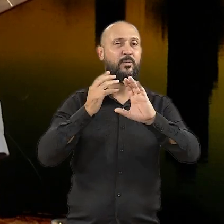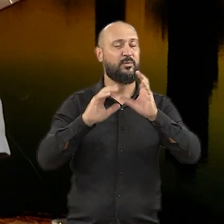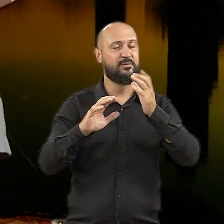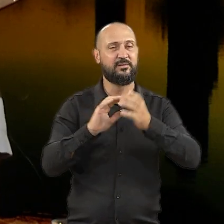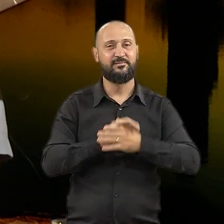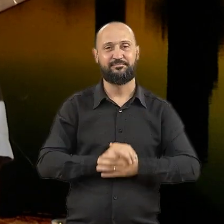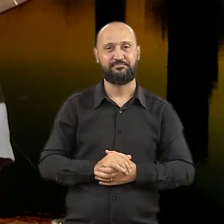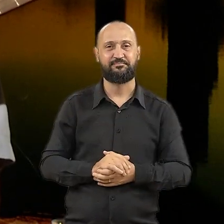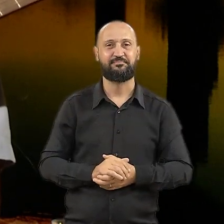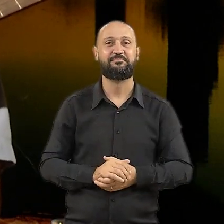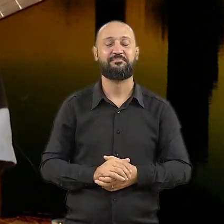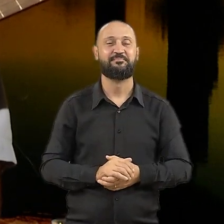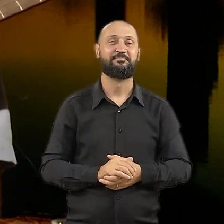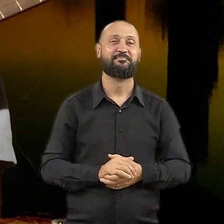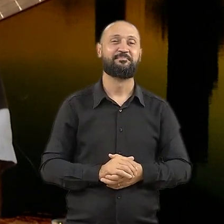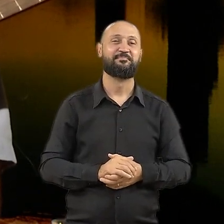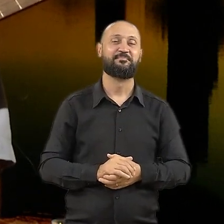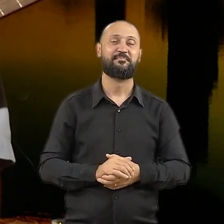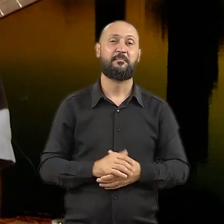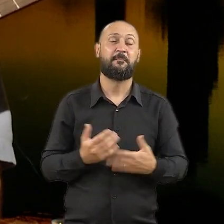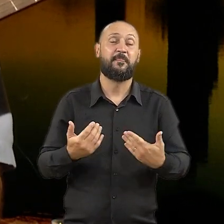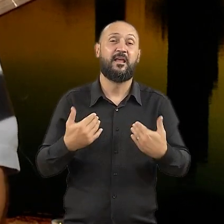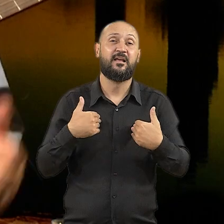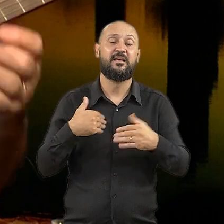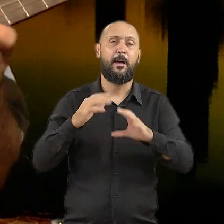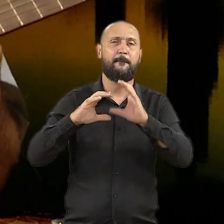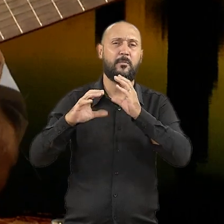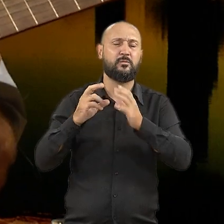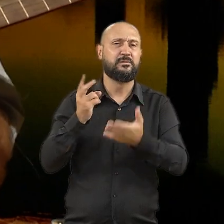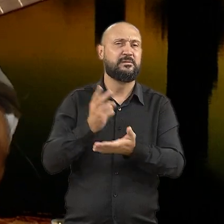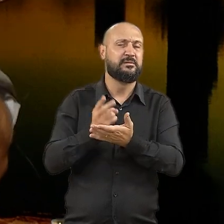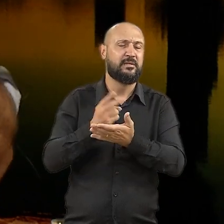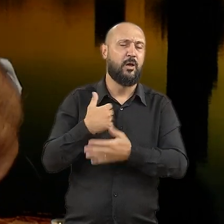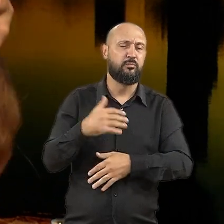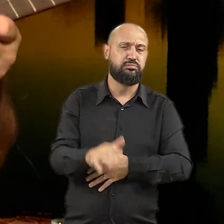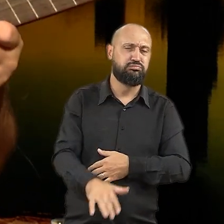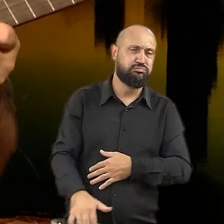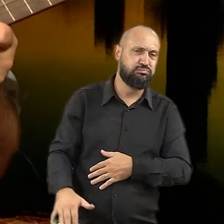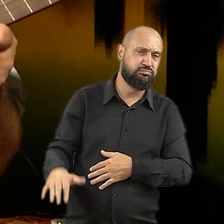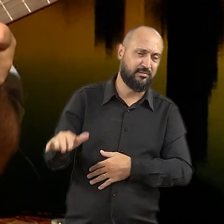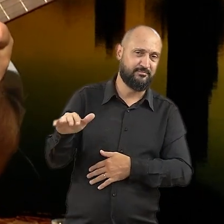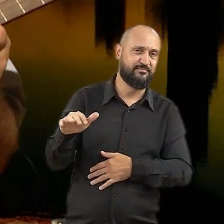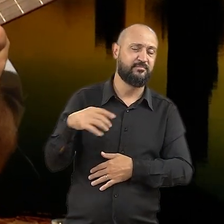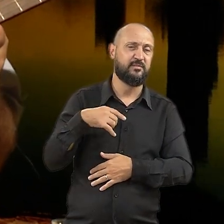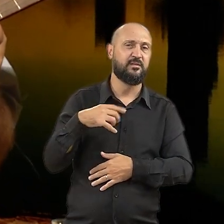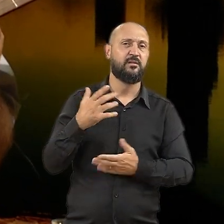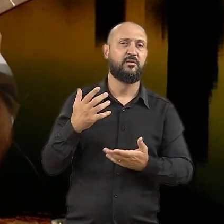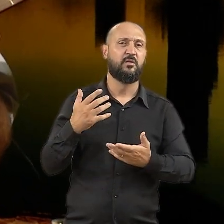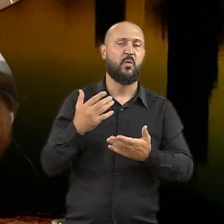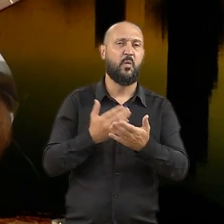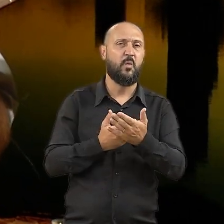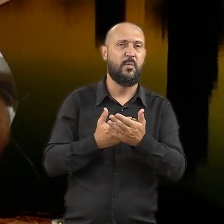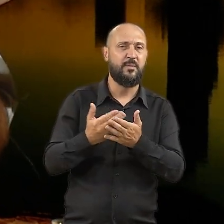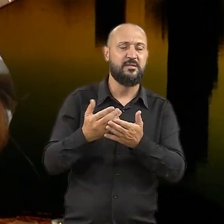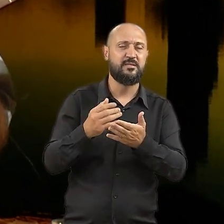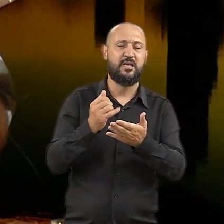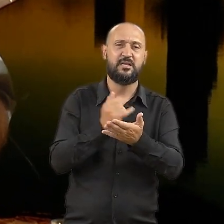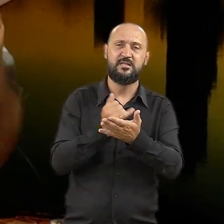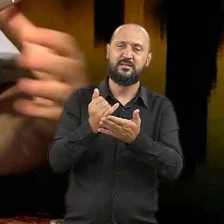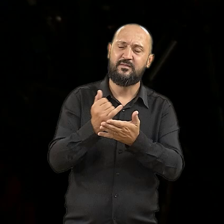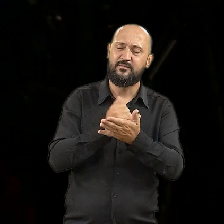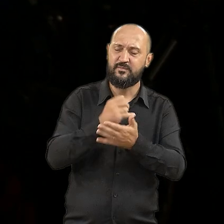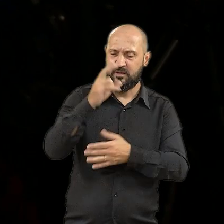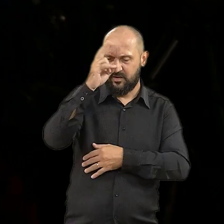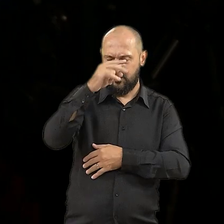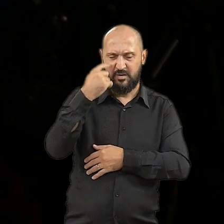música. E a música desde cedo também. A gente começou a se inscrever num